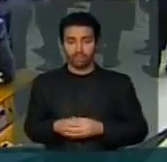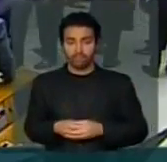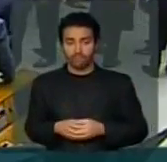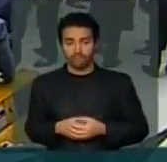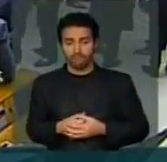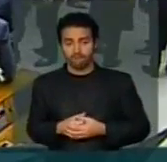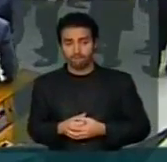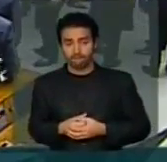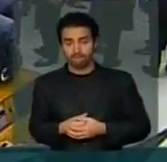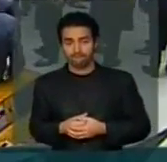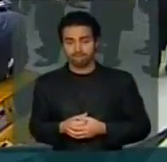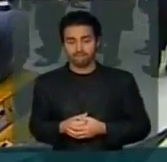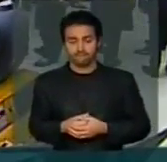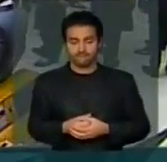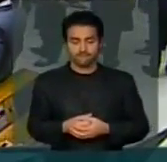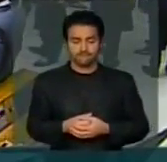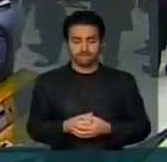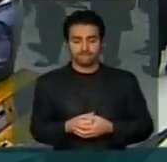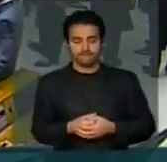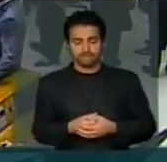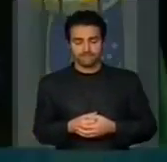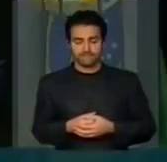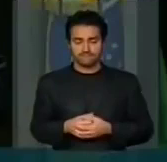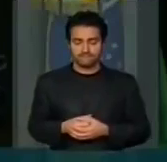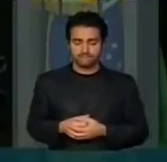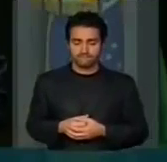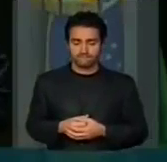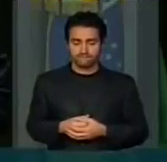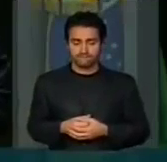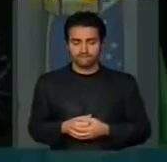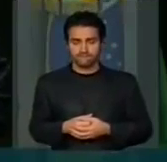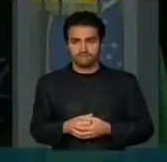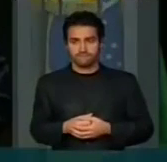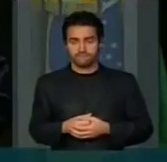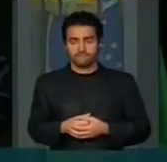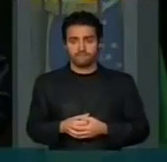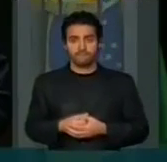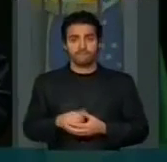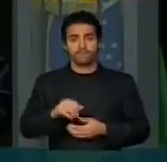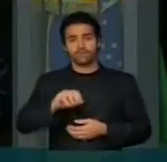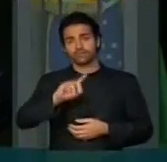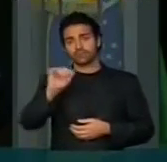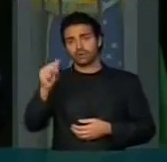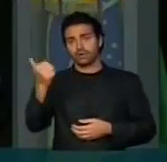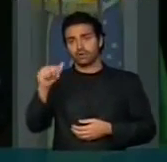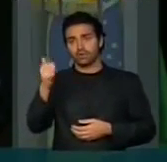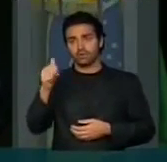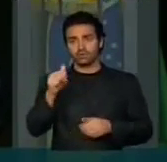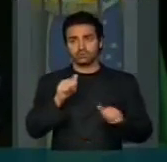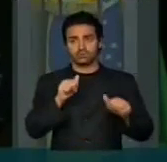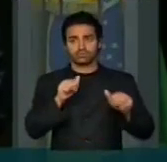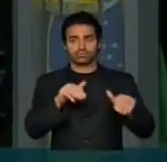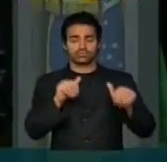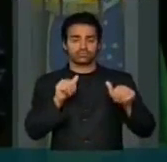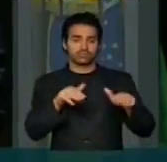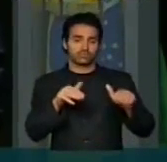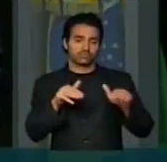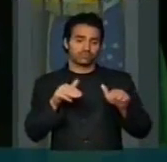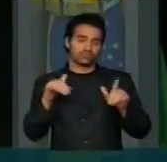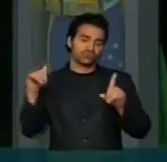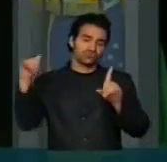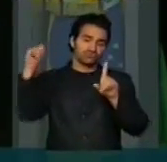Quando do acontecido em 11 de setembro nos Estados Unidos,